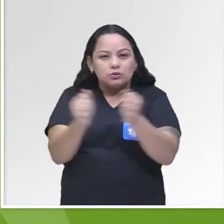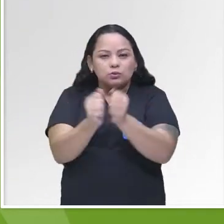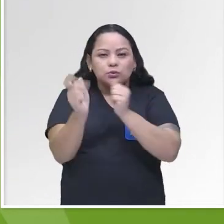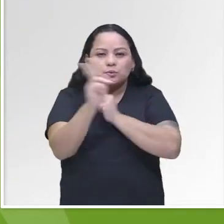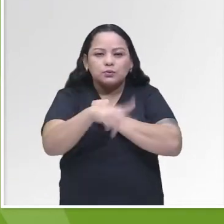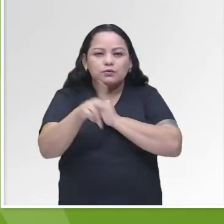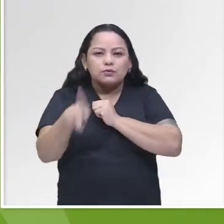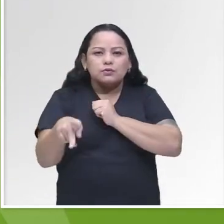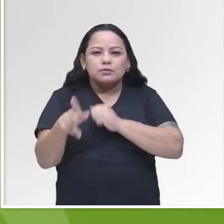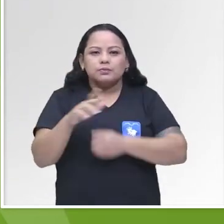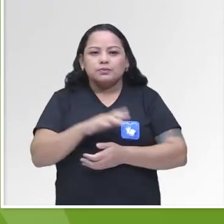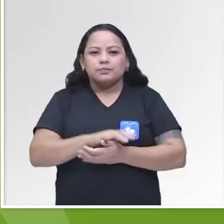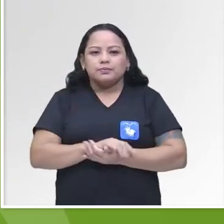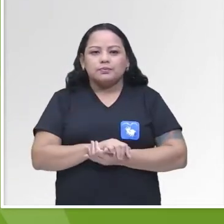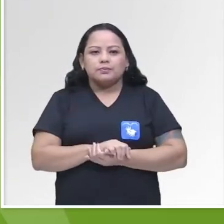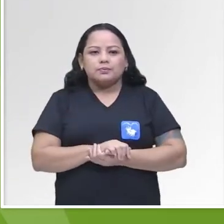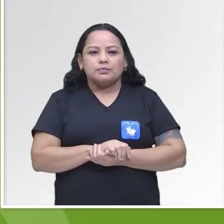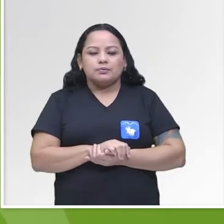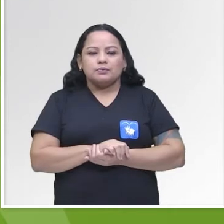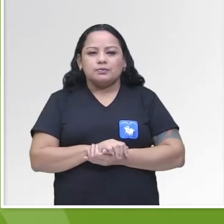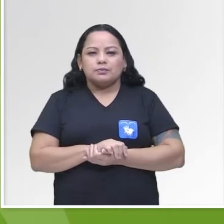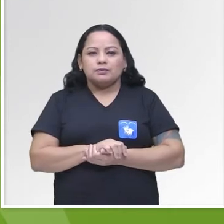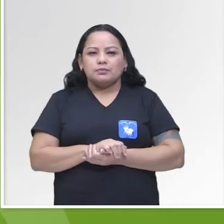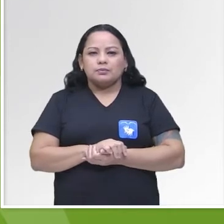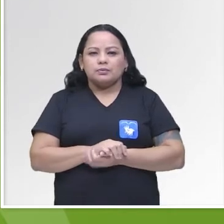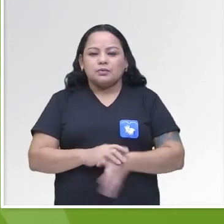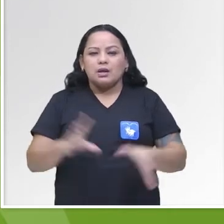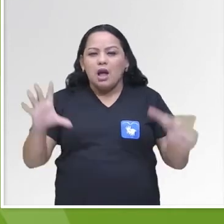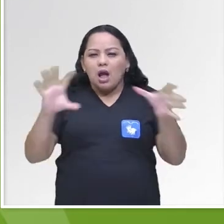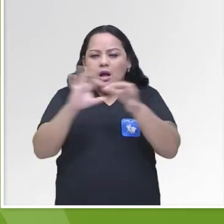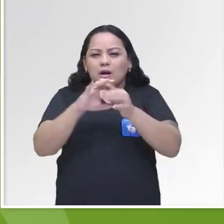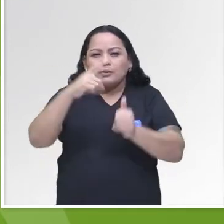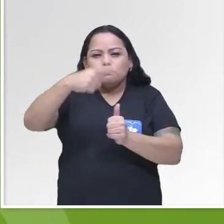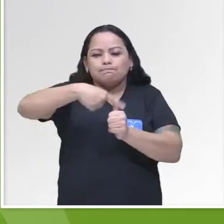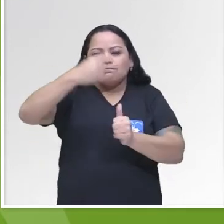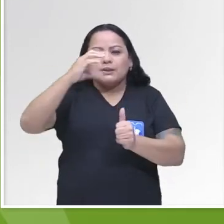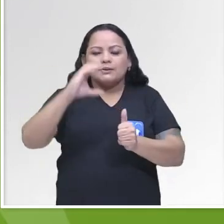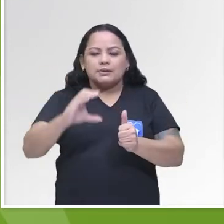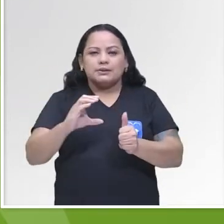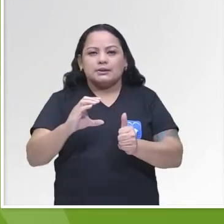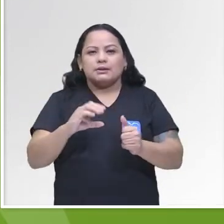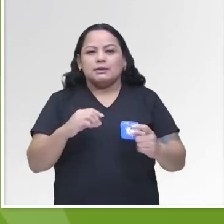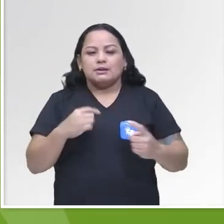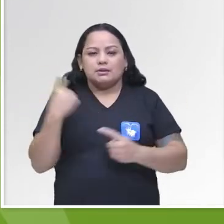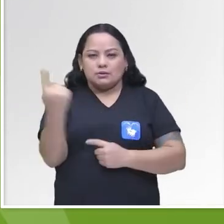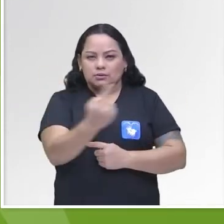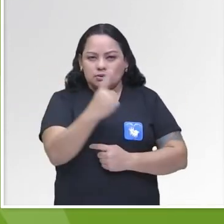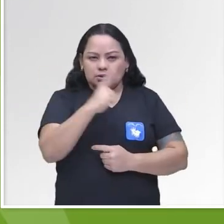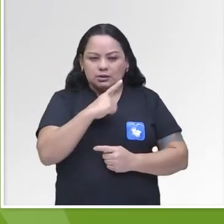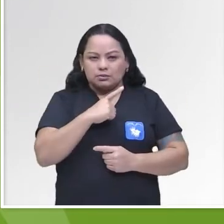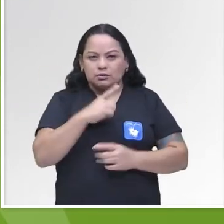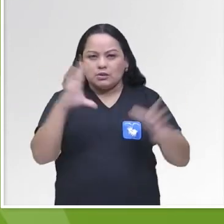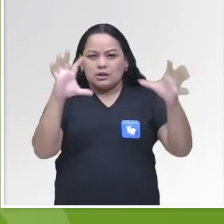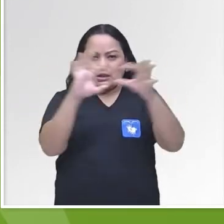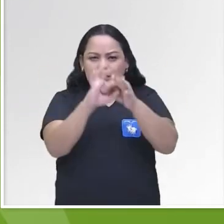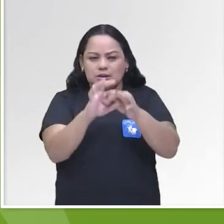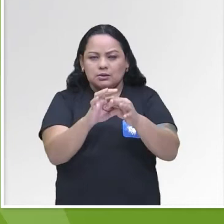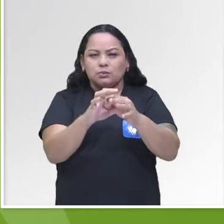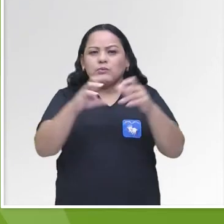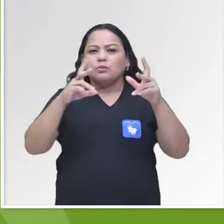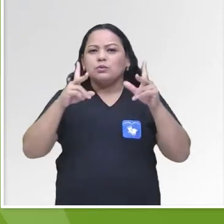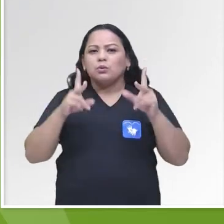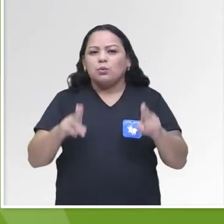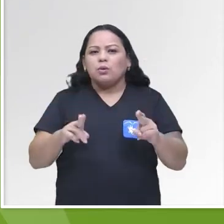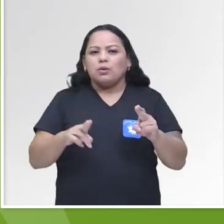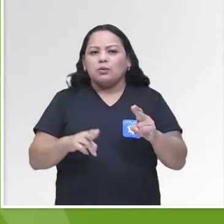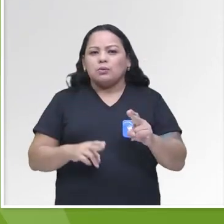ó. Ligados ao primeiro carbono, eu tenho ligantes iguais.